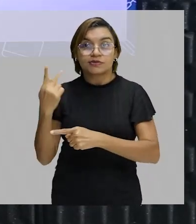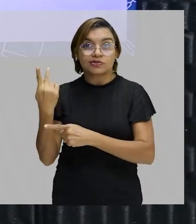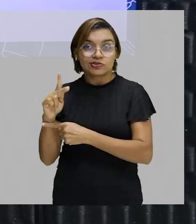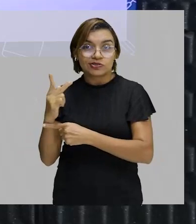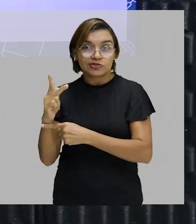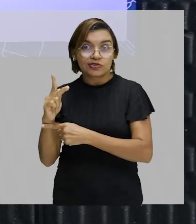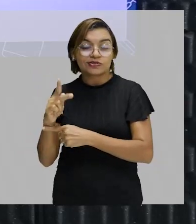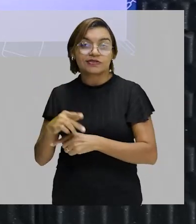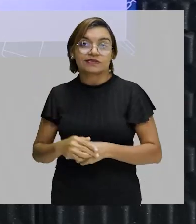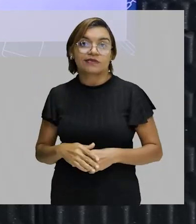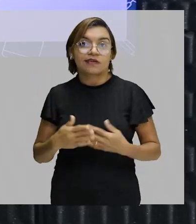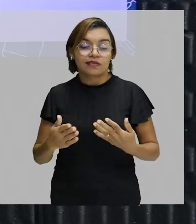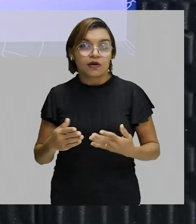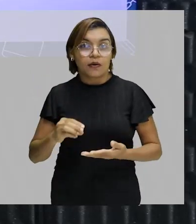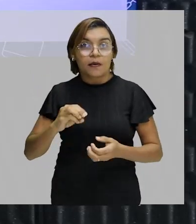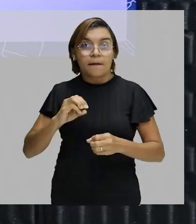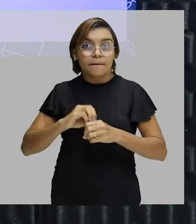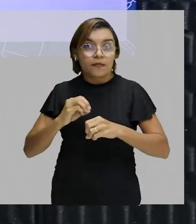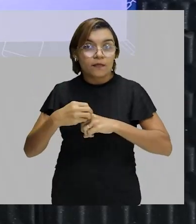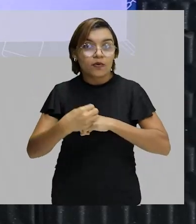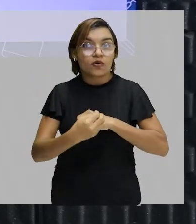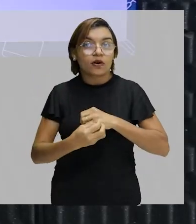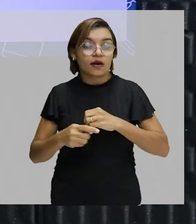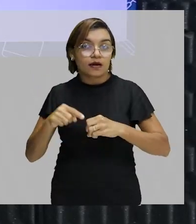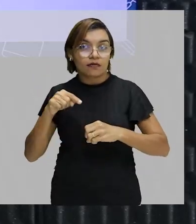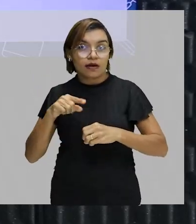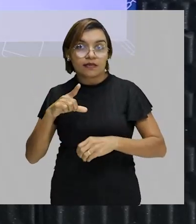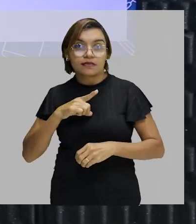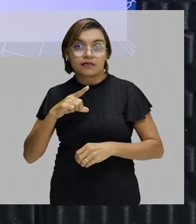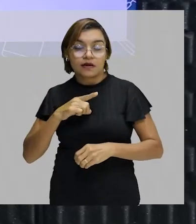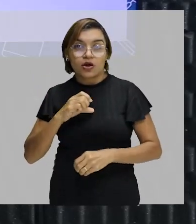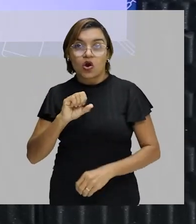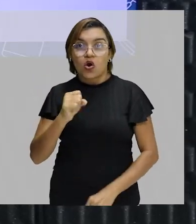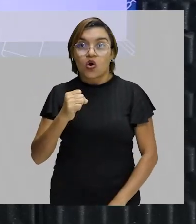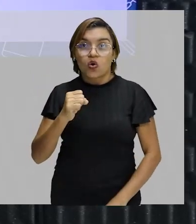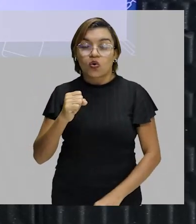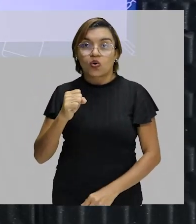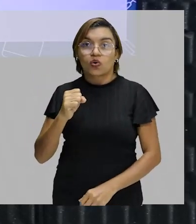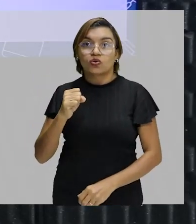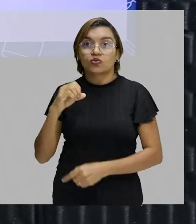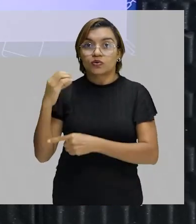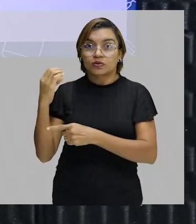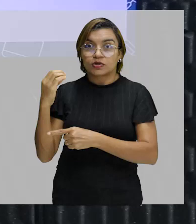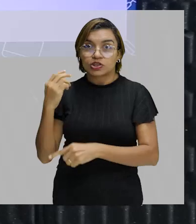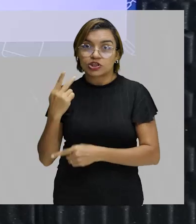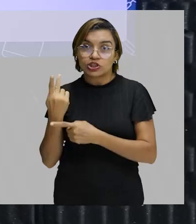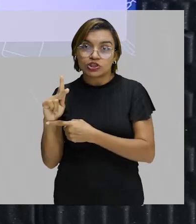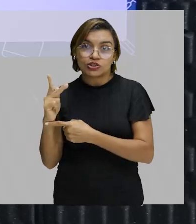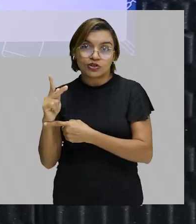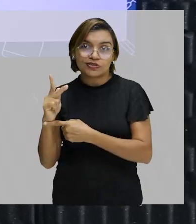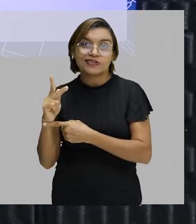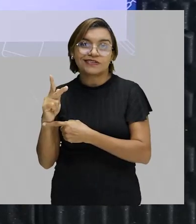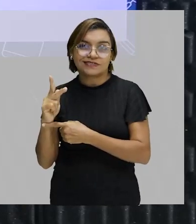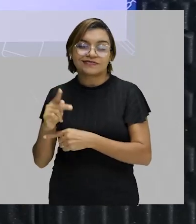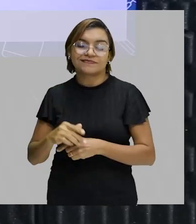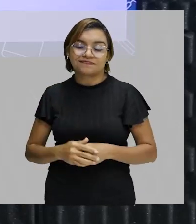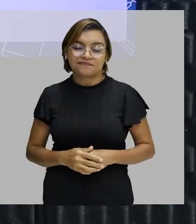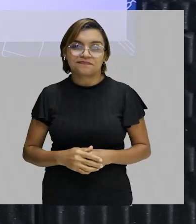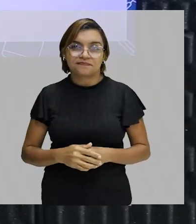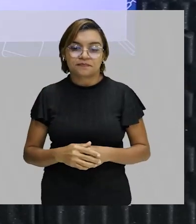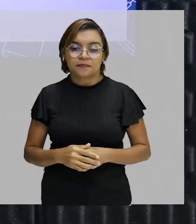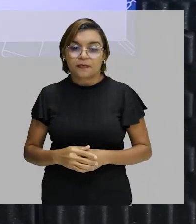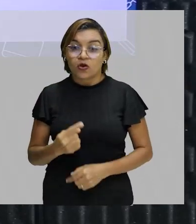hidrogênio. Então, essa molécula, ela possui 8 átomos de hidrogênio, certo?